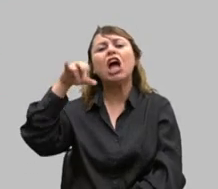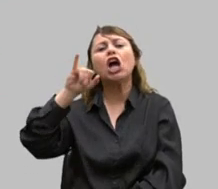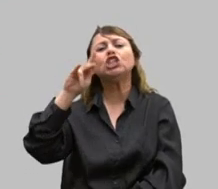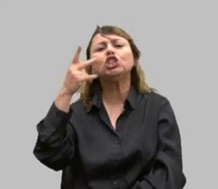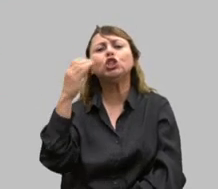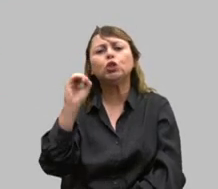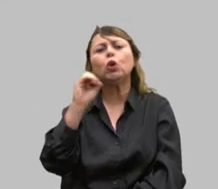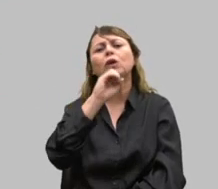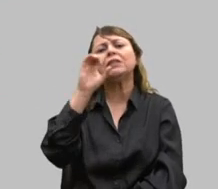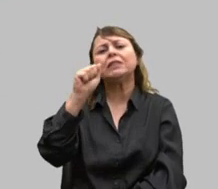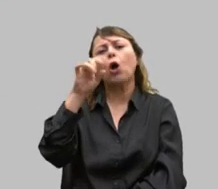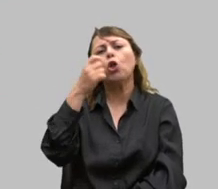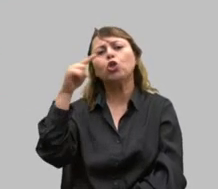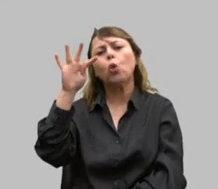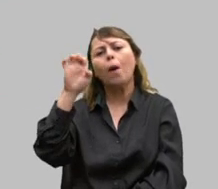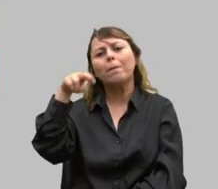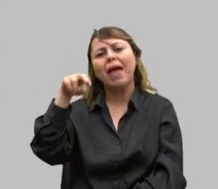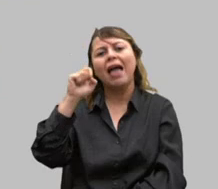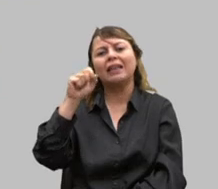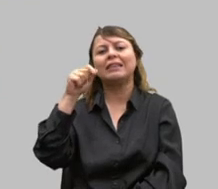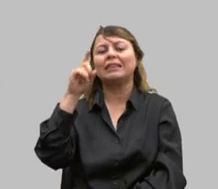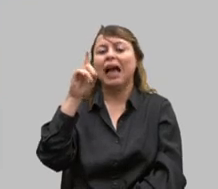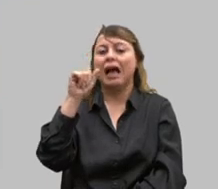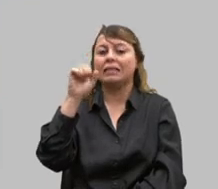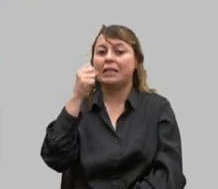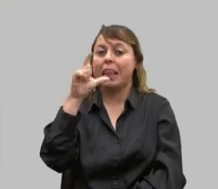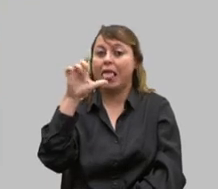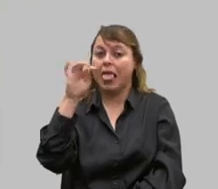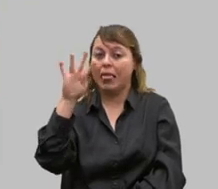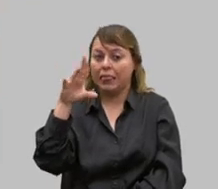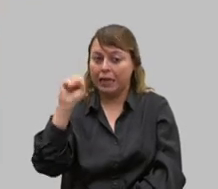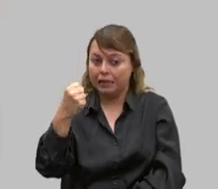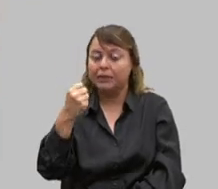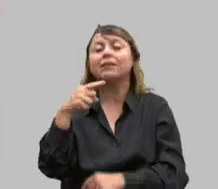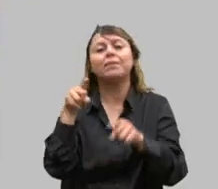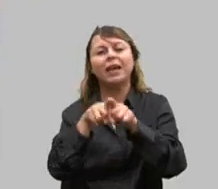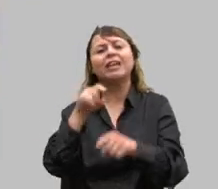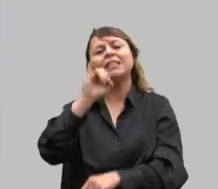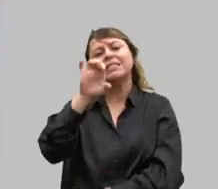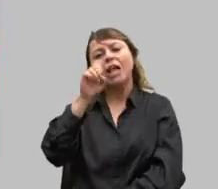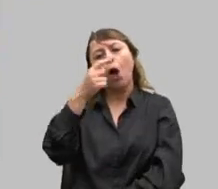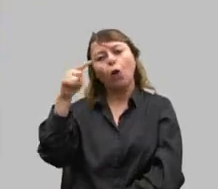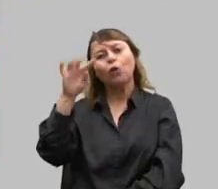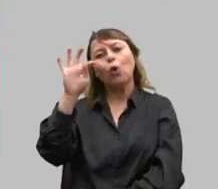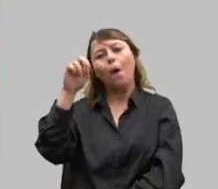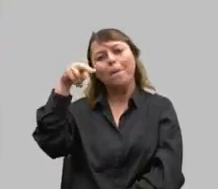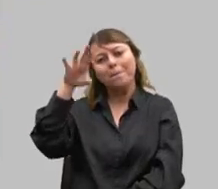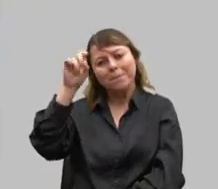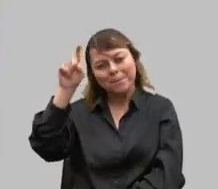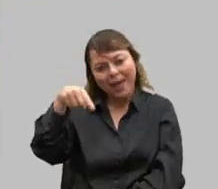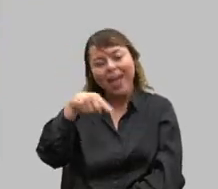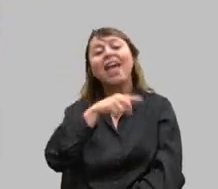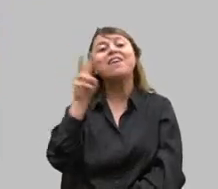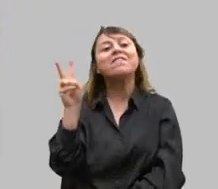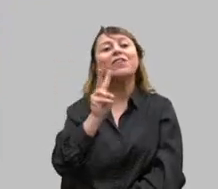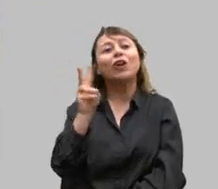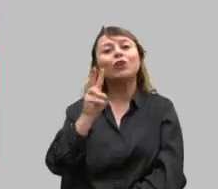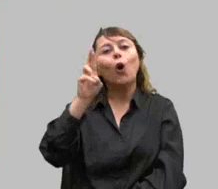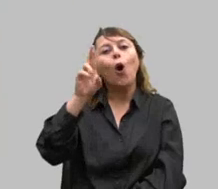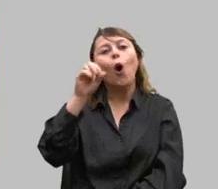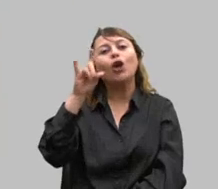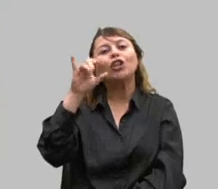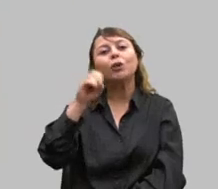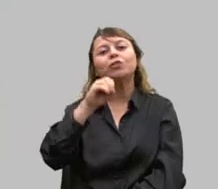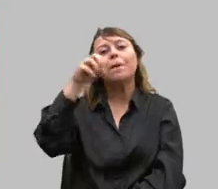Tomé das Letras Vereador Misael de São Tomé das Letras da mesma forma e Vereador Rodrigo de